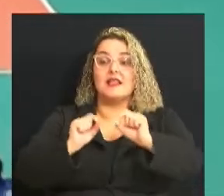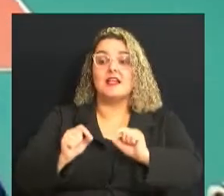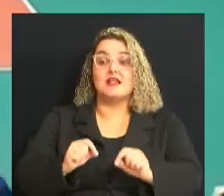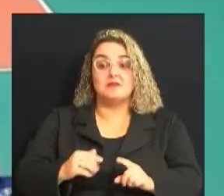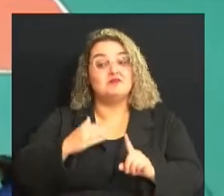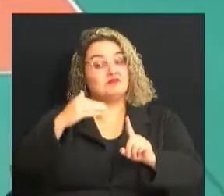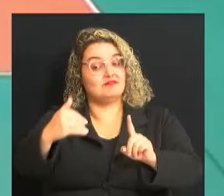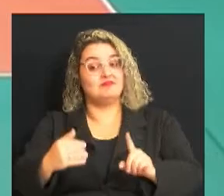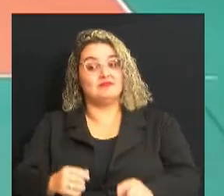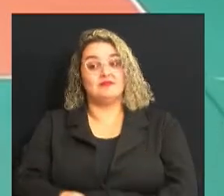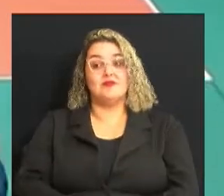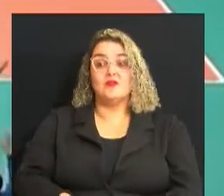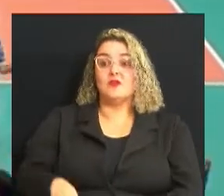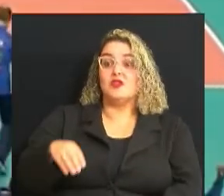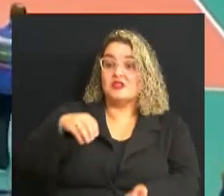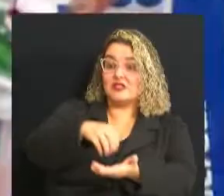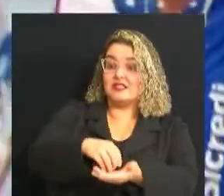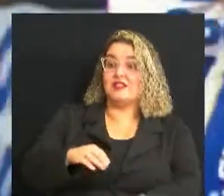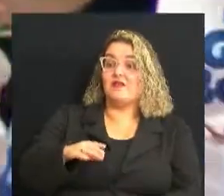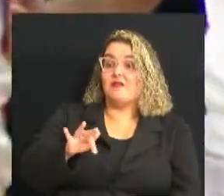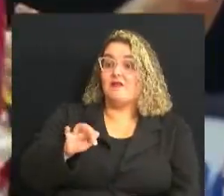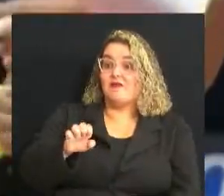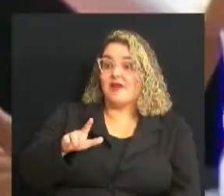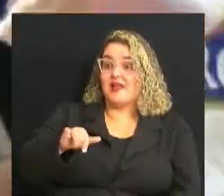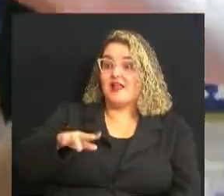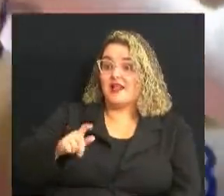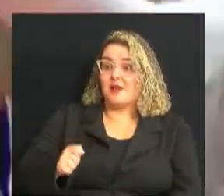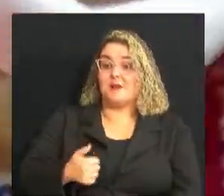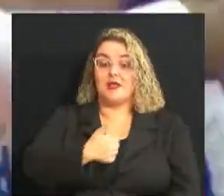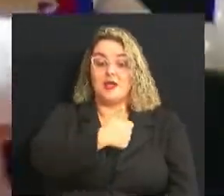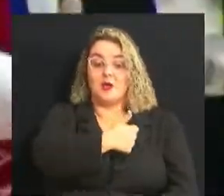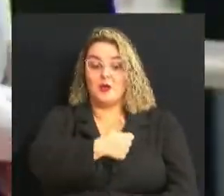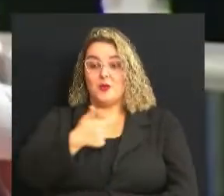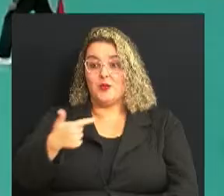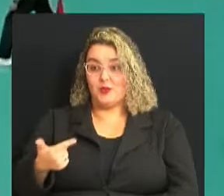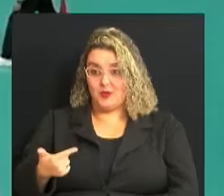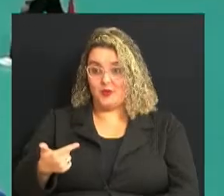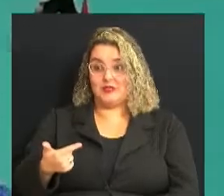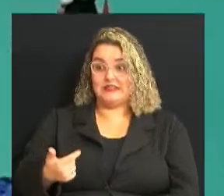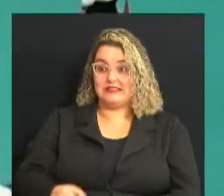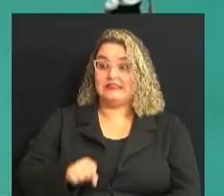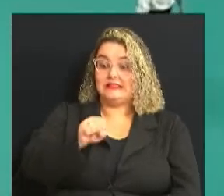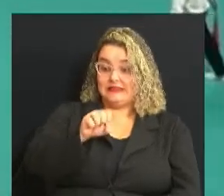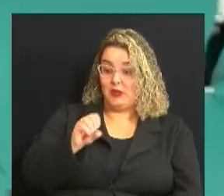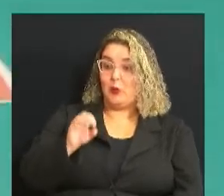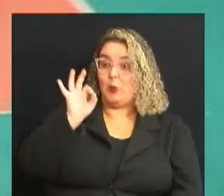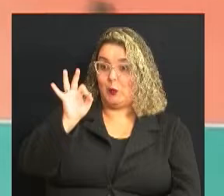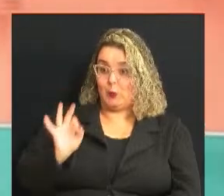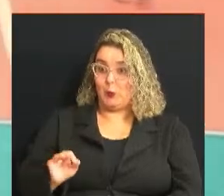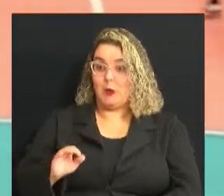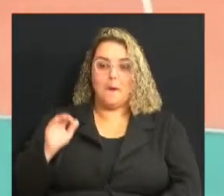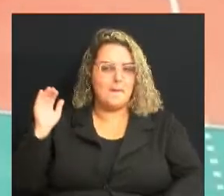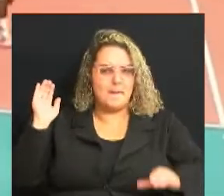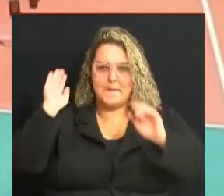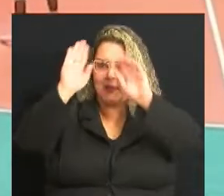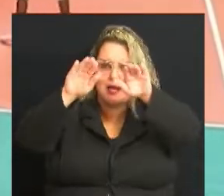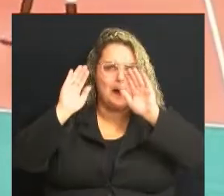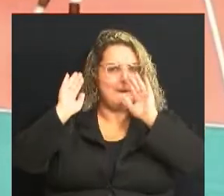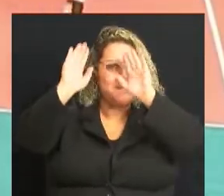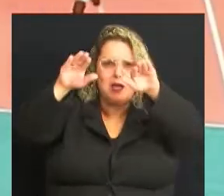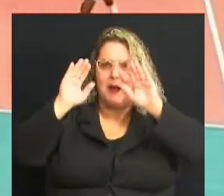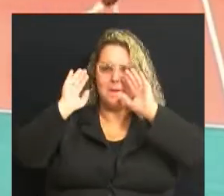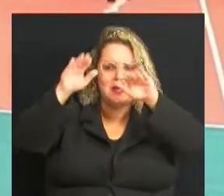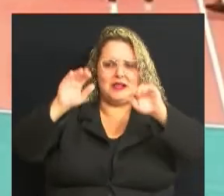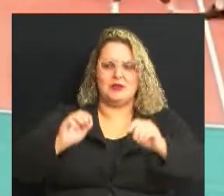destacada foi o central Felipe Brito, com 12 pontos e 80% no ataque, comandando o bloqueio